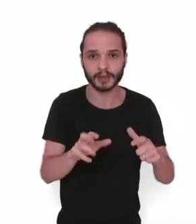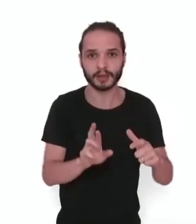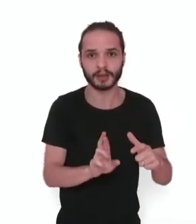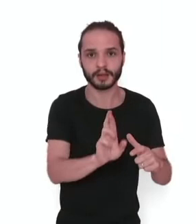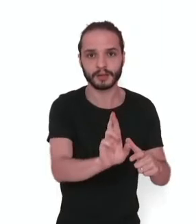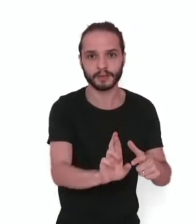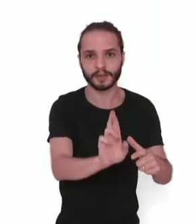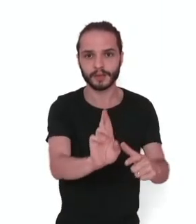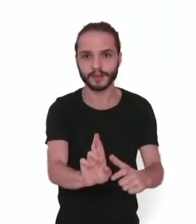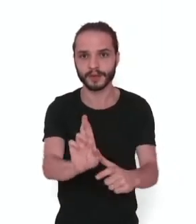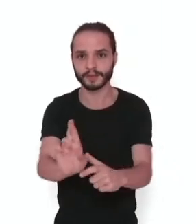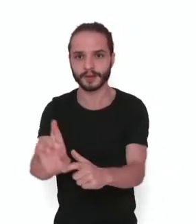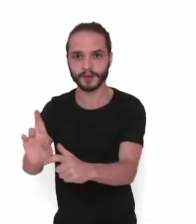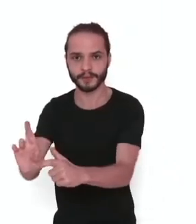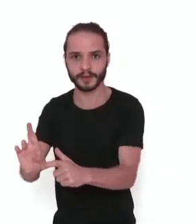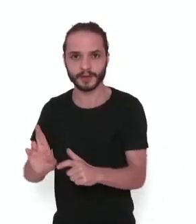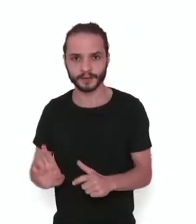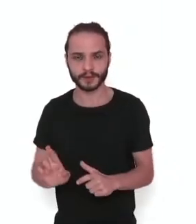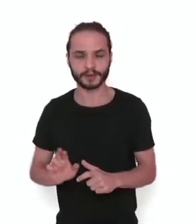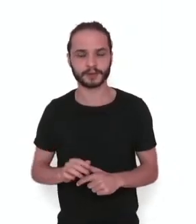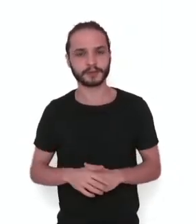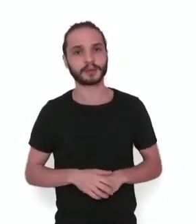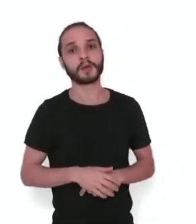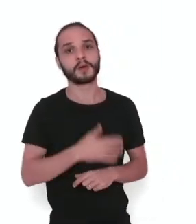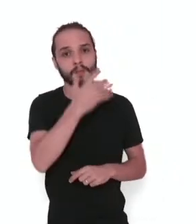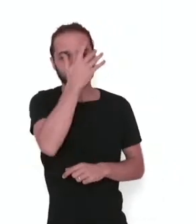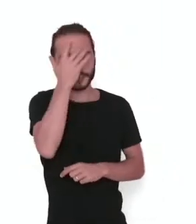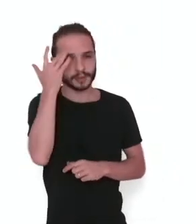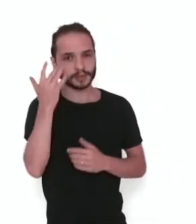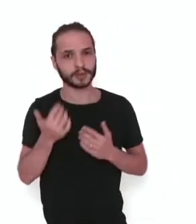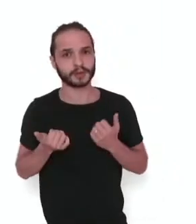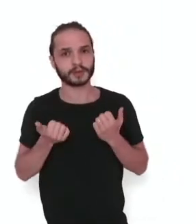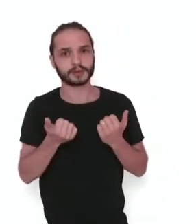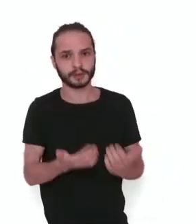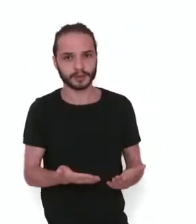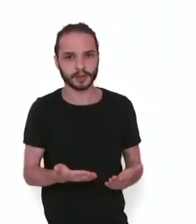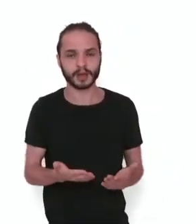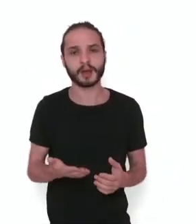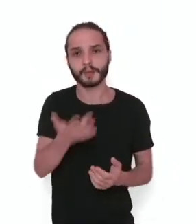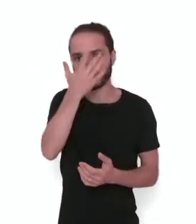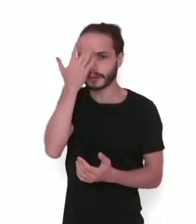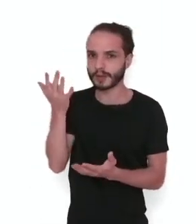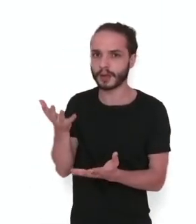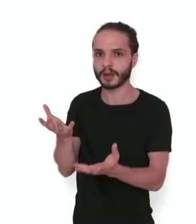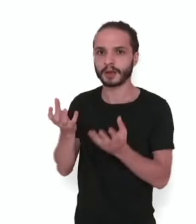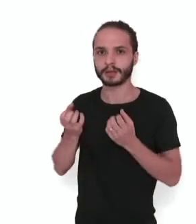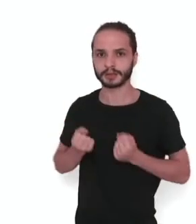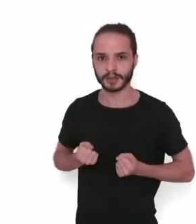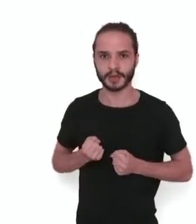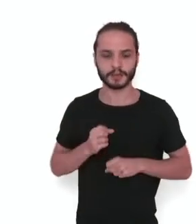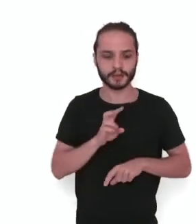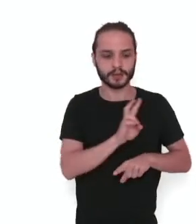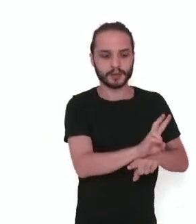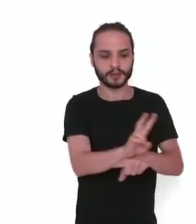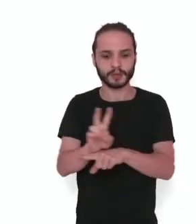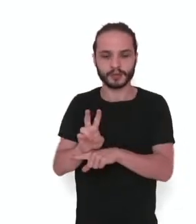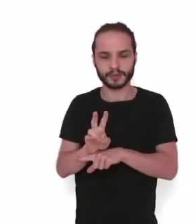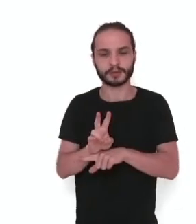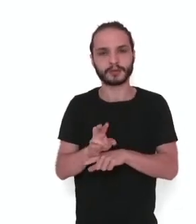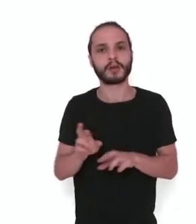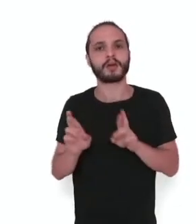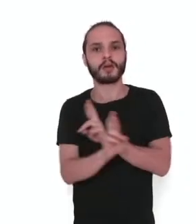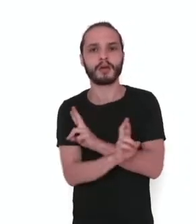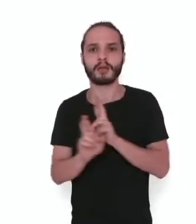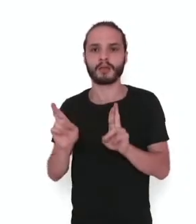que doava um feudo era chamado de suzerano e o que recebia era denominado vassalo, né? E assim é que acontecia essa